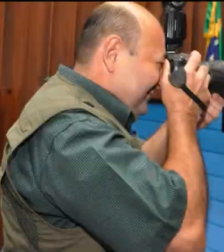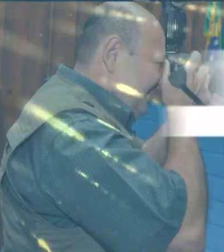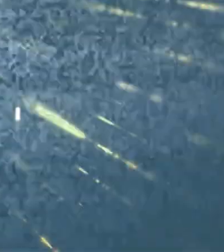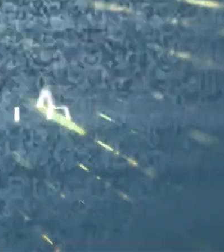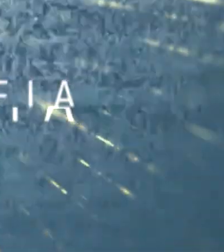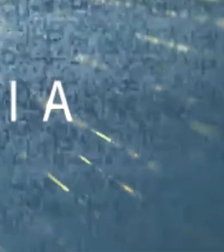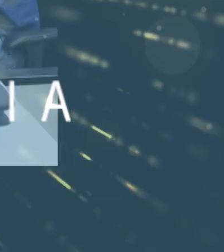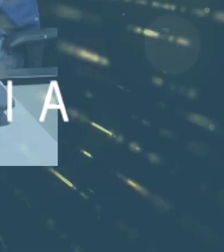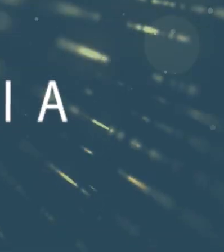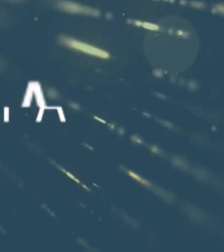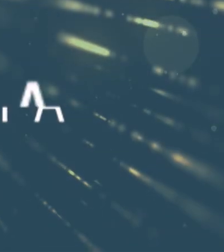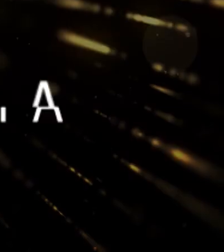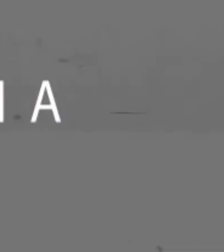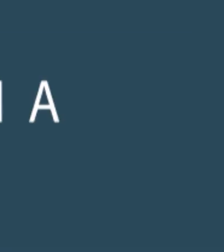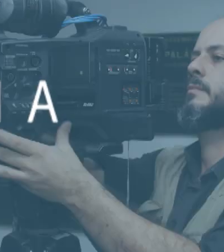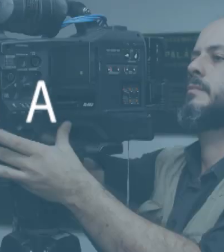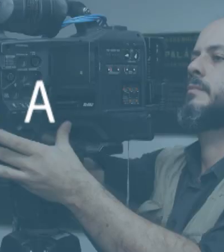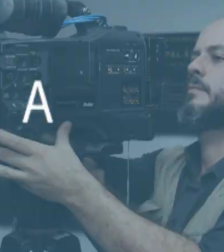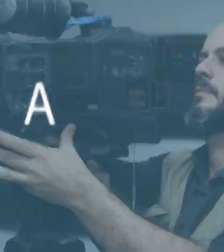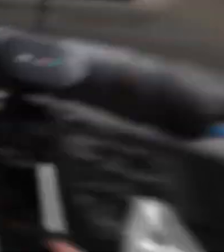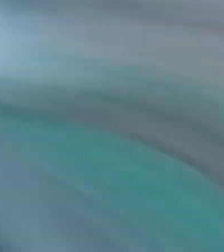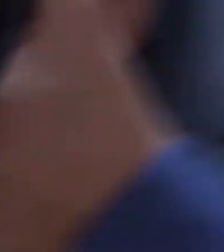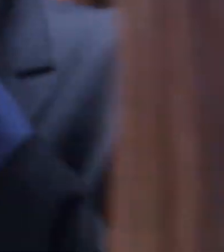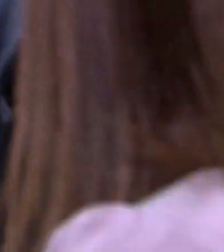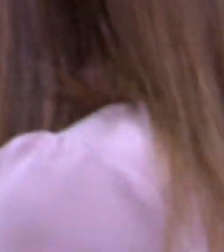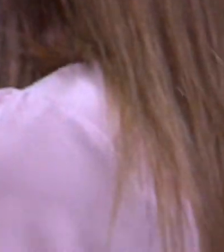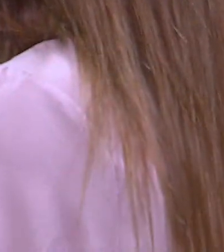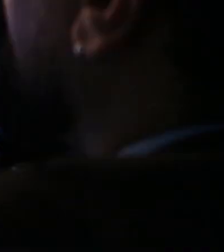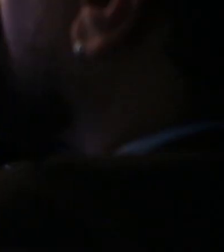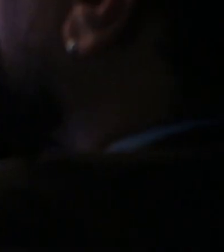Somos informação, fotografia.